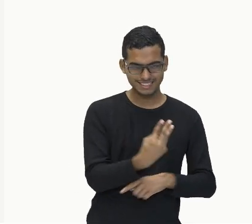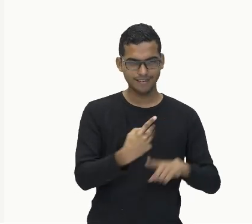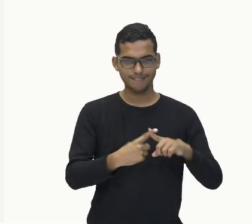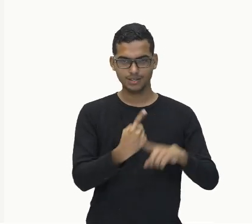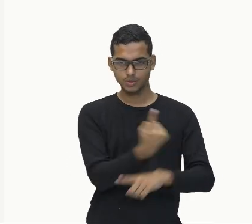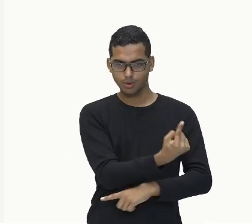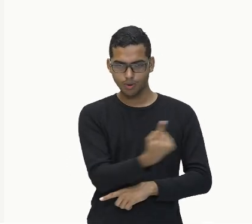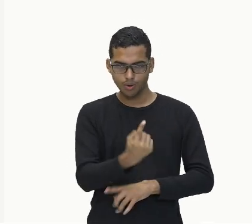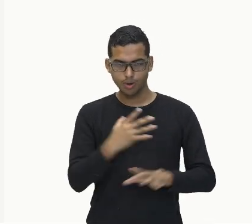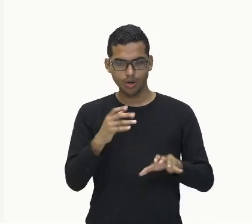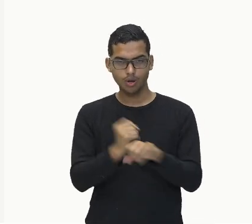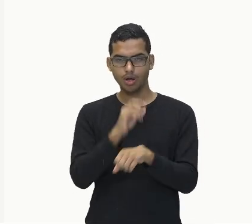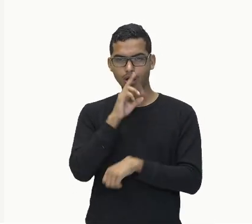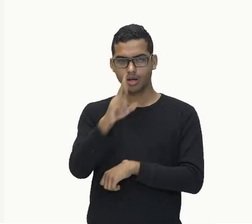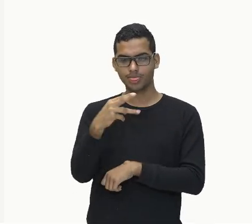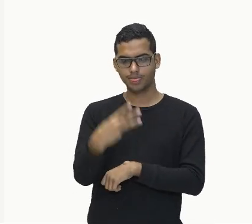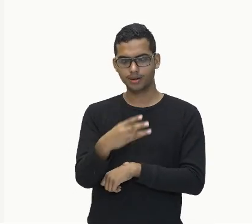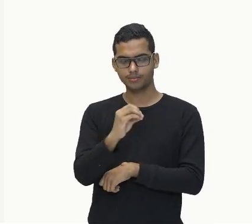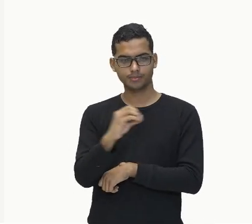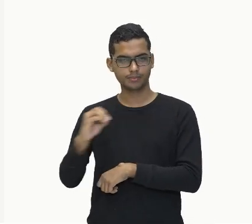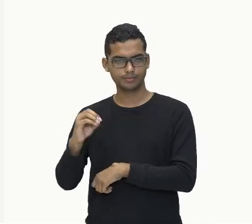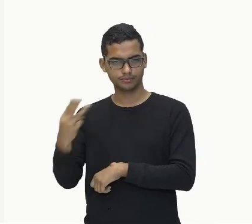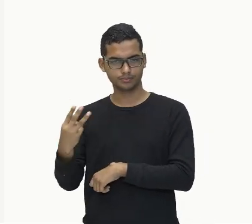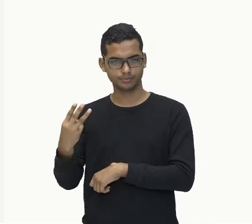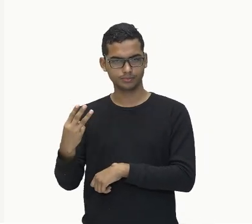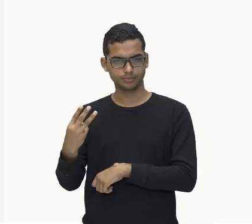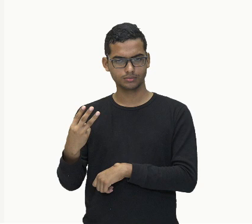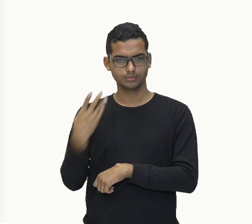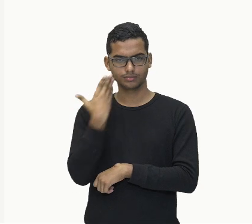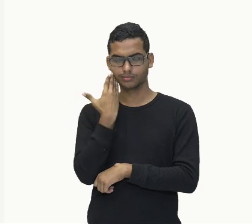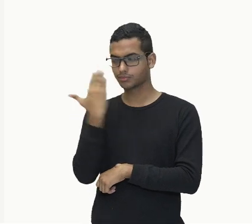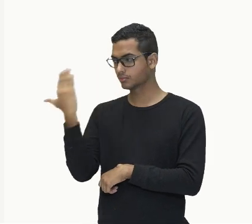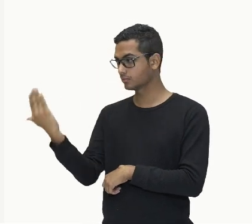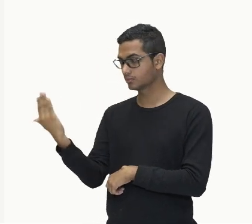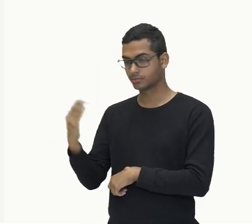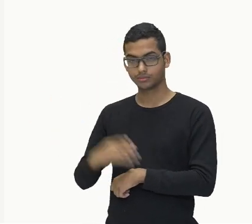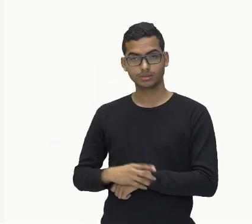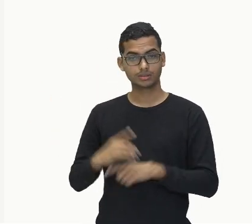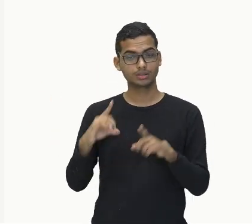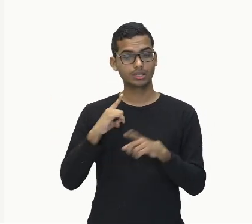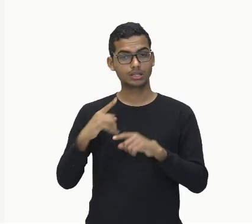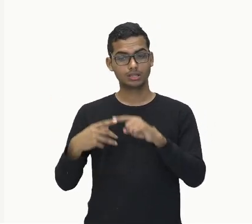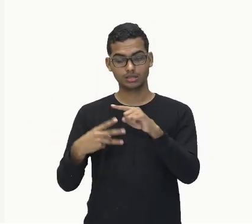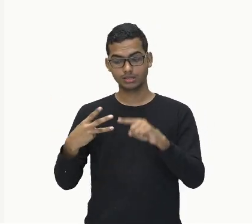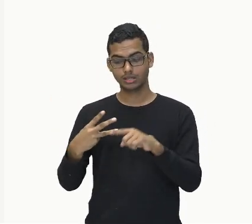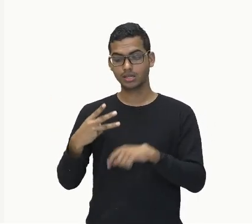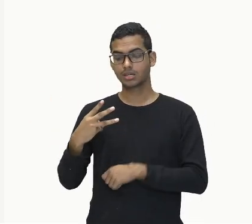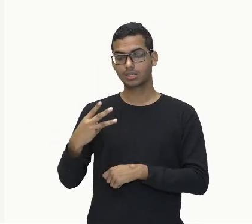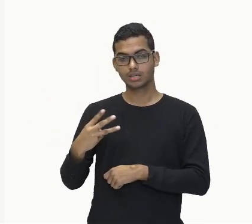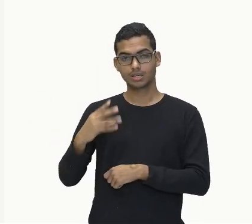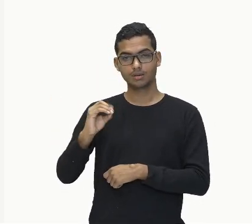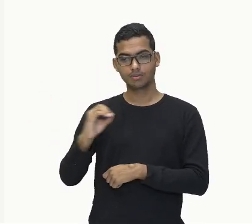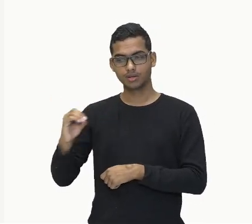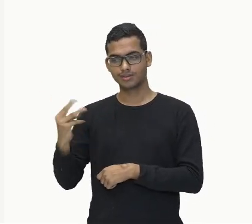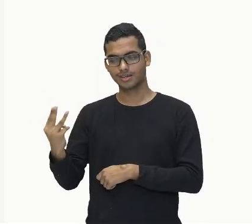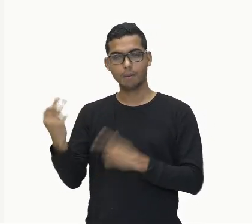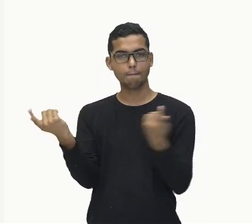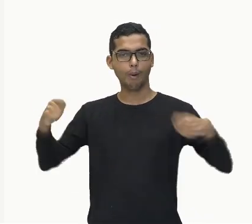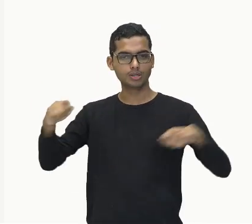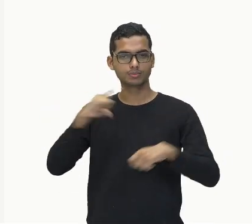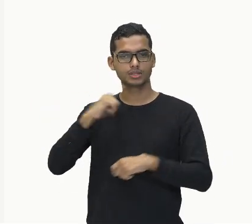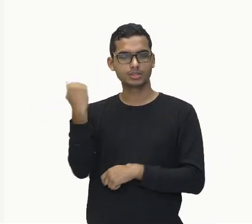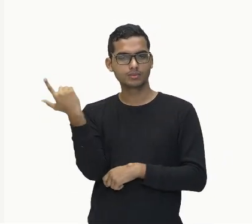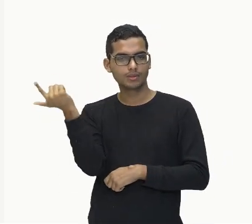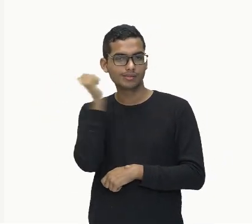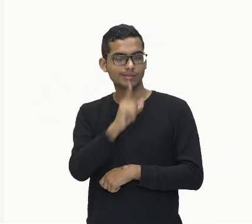3.003. Então, há 3.003 maneiras de escolher 10 questões